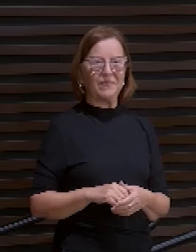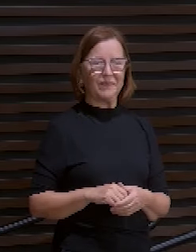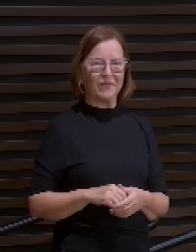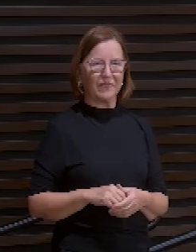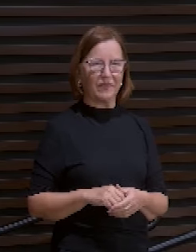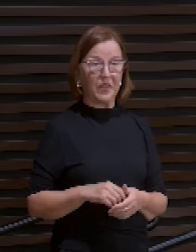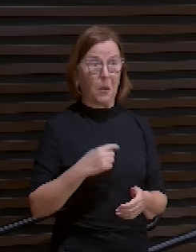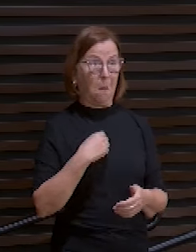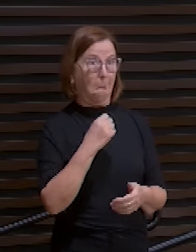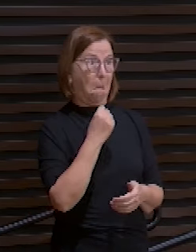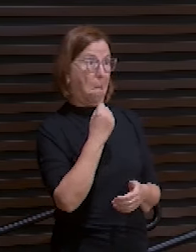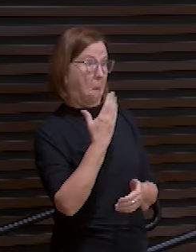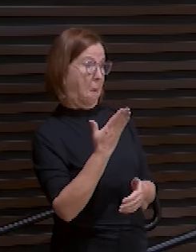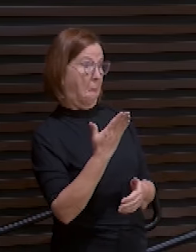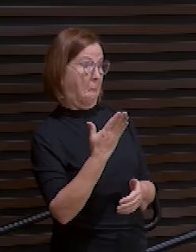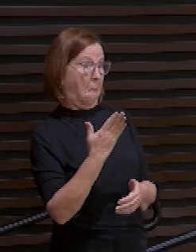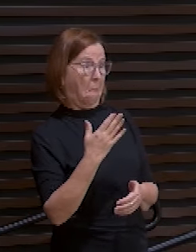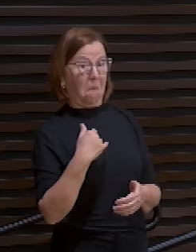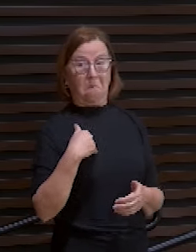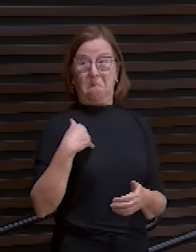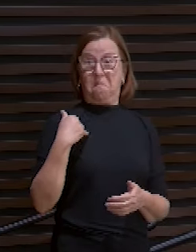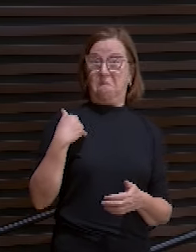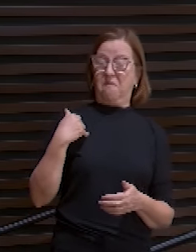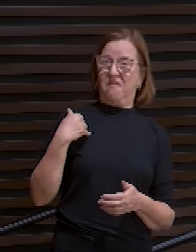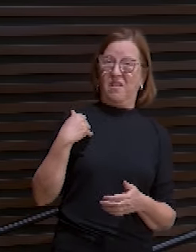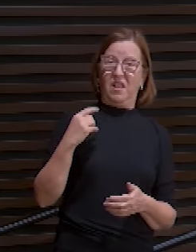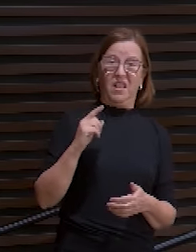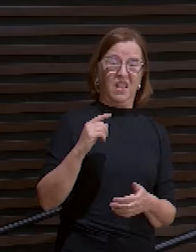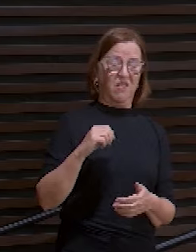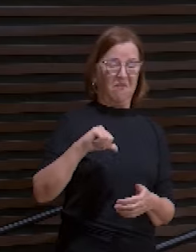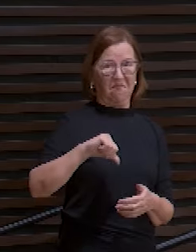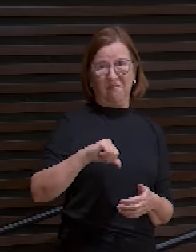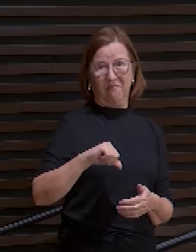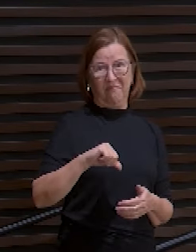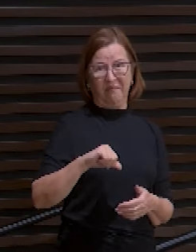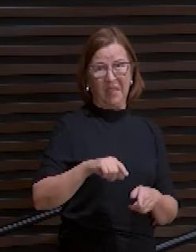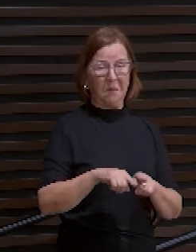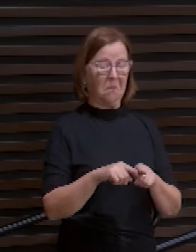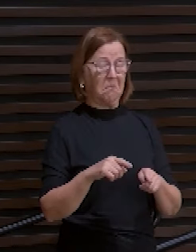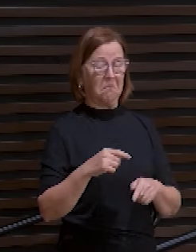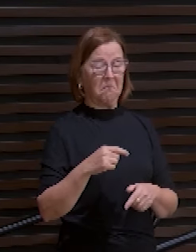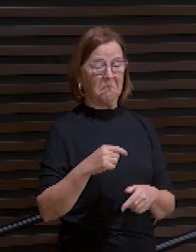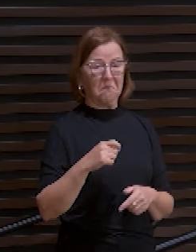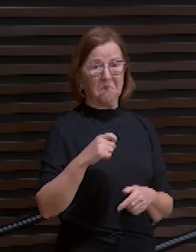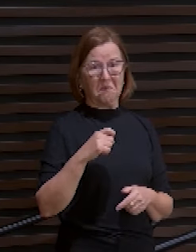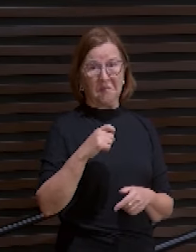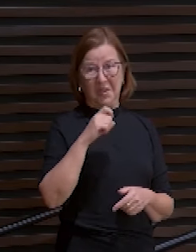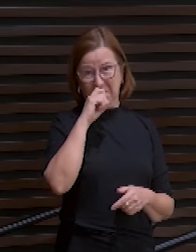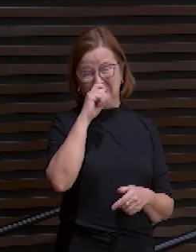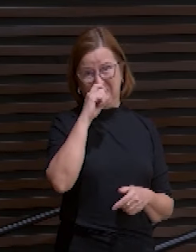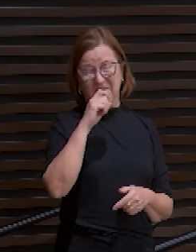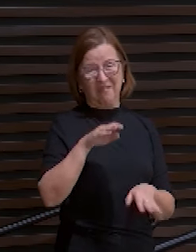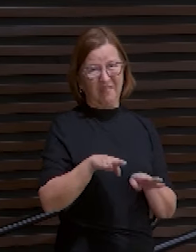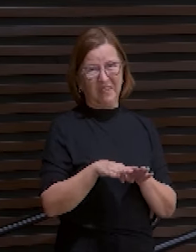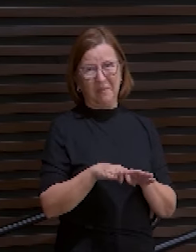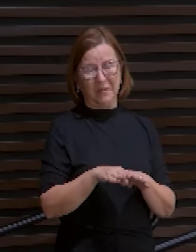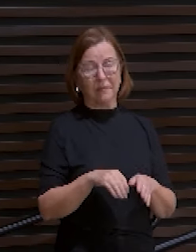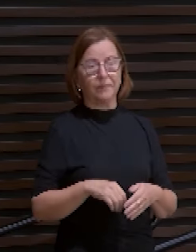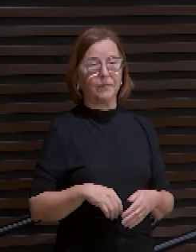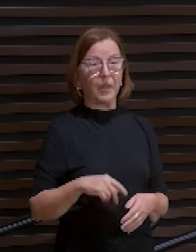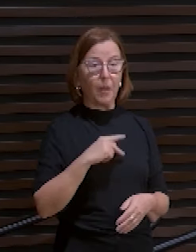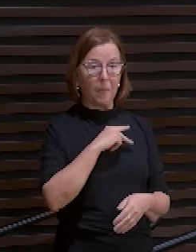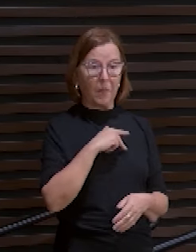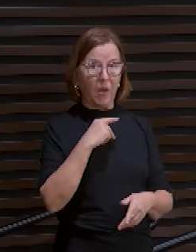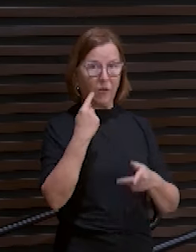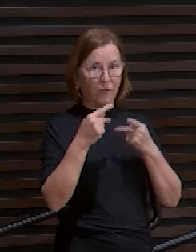eu sou bom eu me orgulho eu não sou tão bom mas eu me orgulho assim mesmo porque é um orgulho Paulo fala